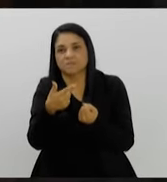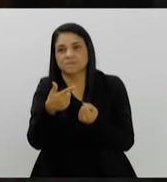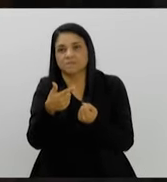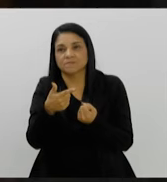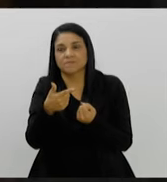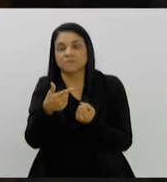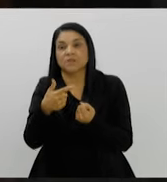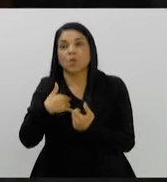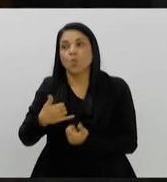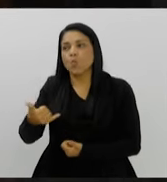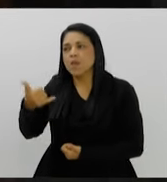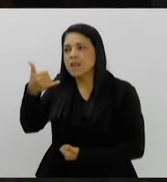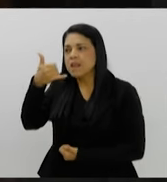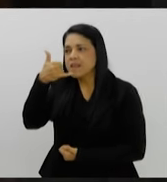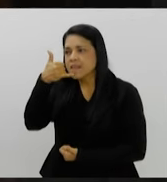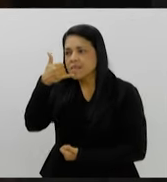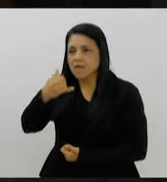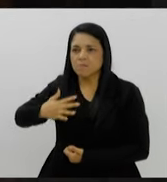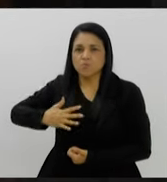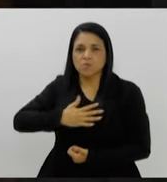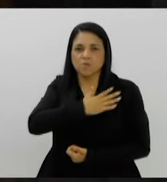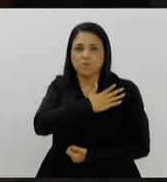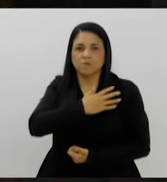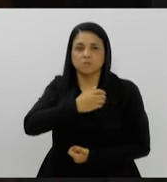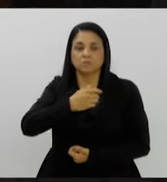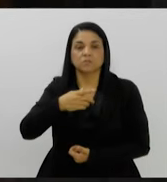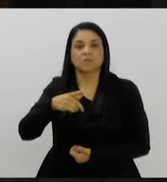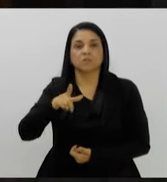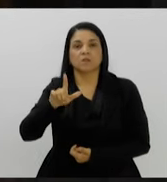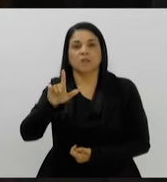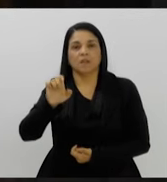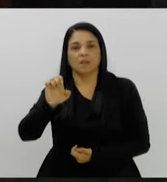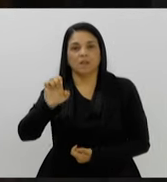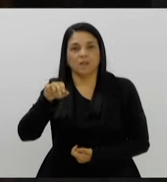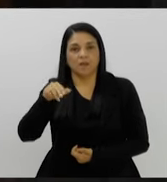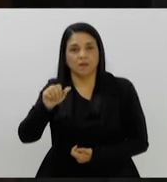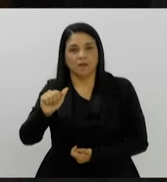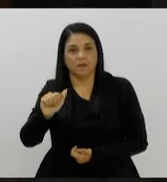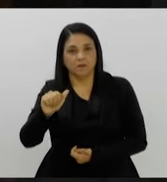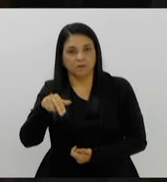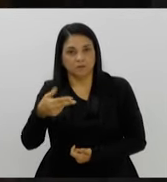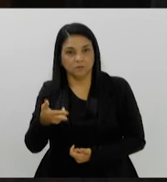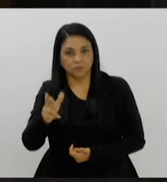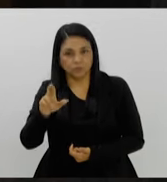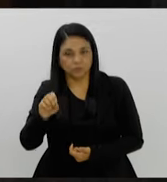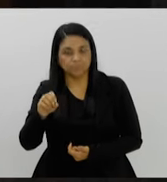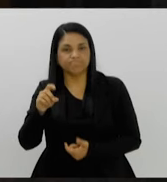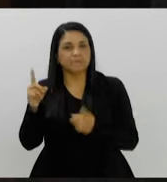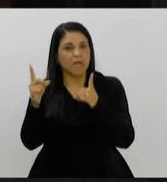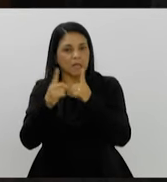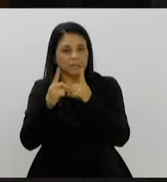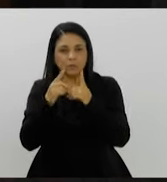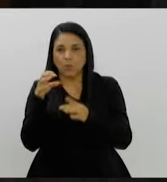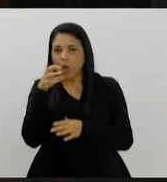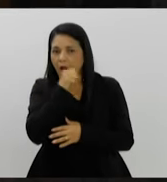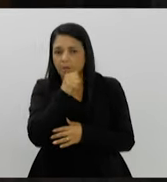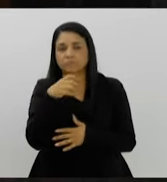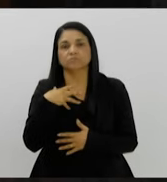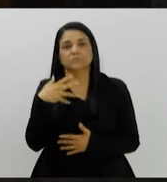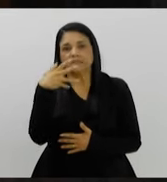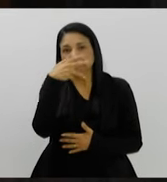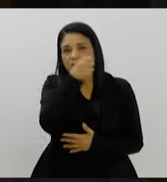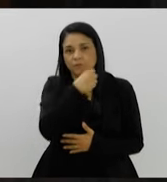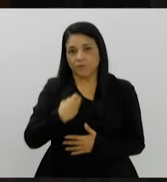ocasião liguei diretamente pro Comandante Leandro que nos atendeu de pronto e nós socorremos aquela vida ele